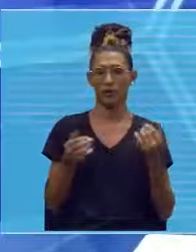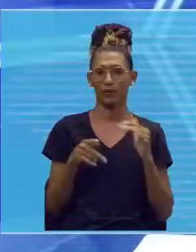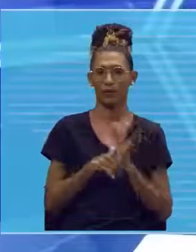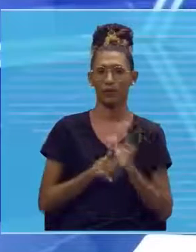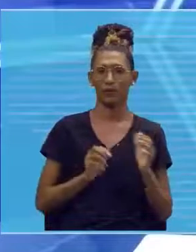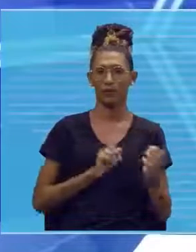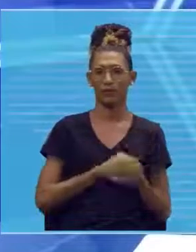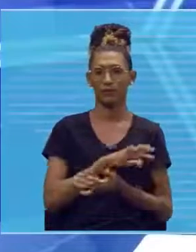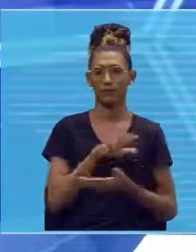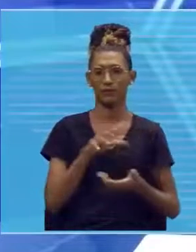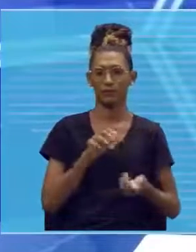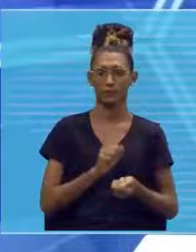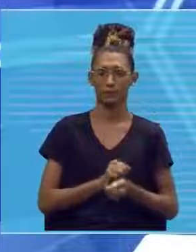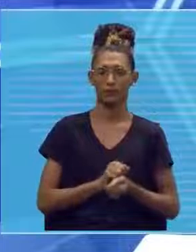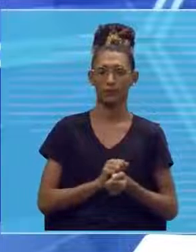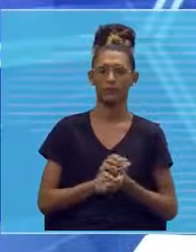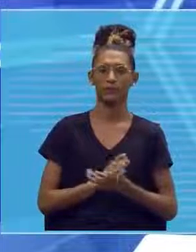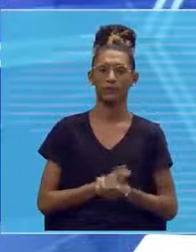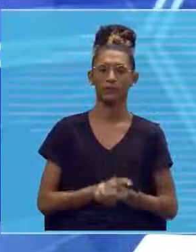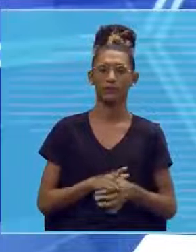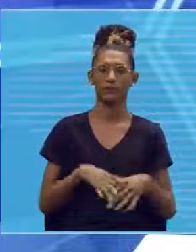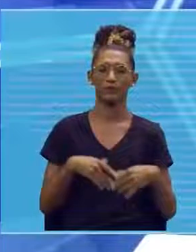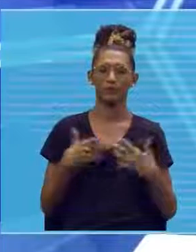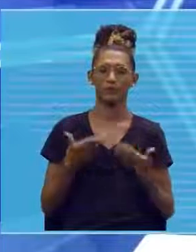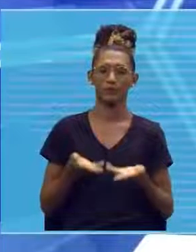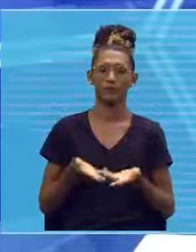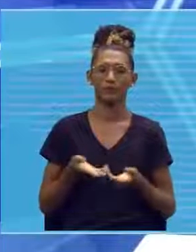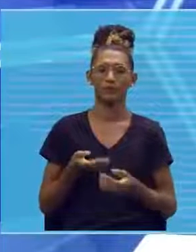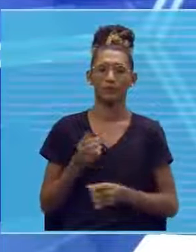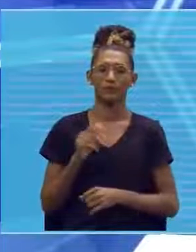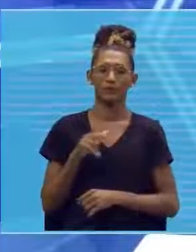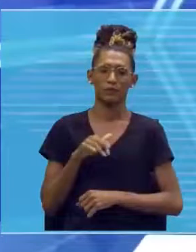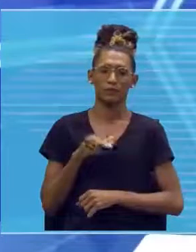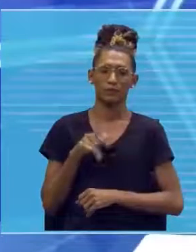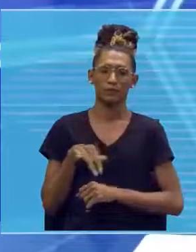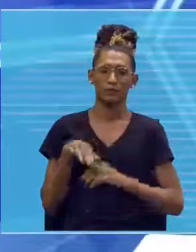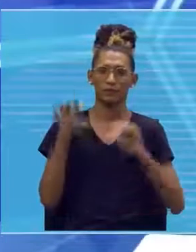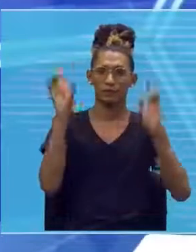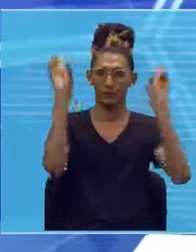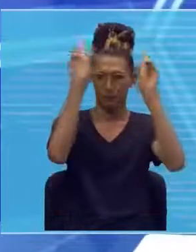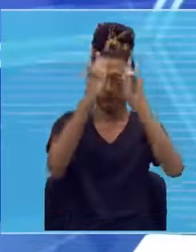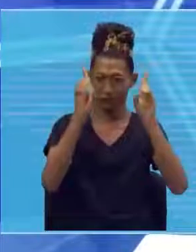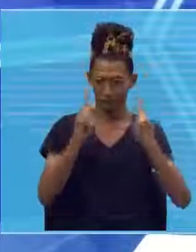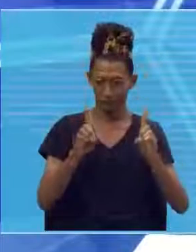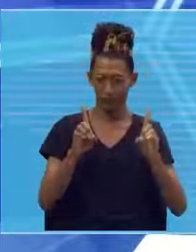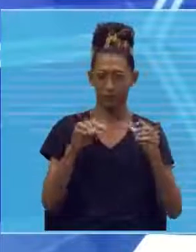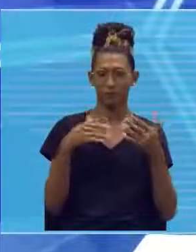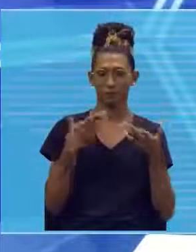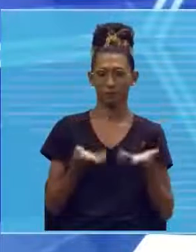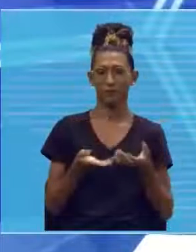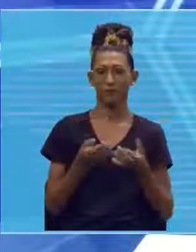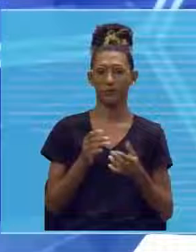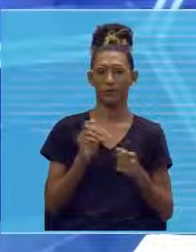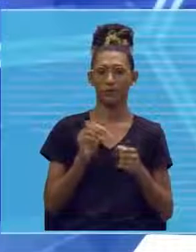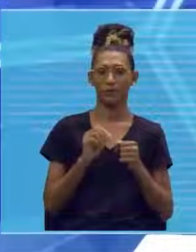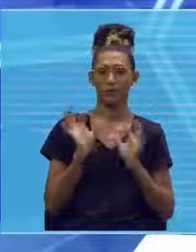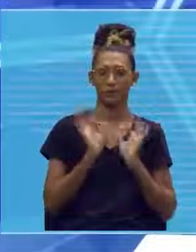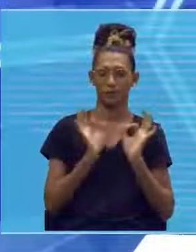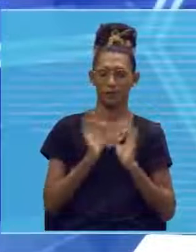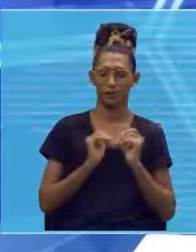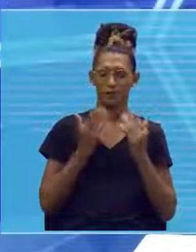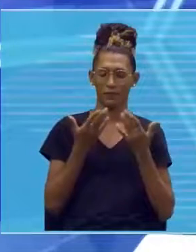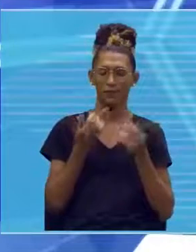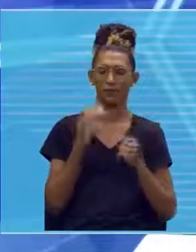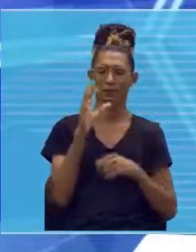nossa terra Então ela a irmã ela deusa sábia ela fez a cerimônia espiritual e foi